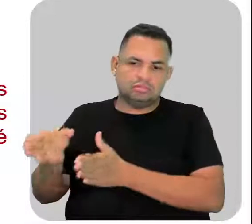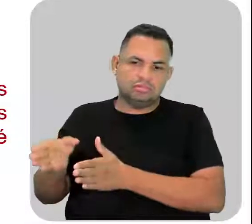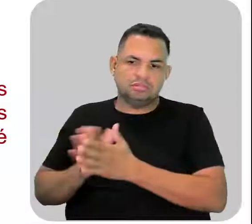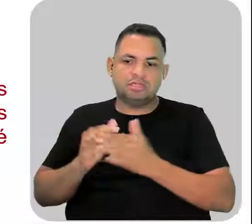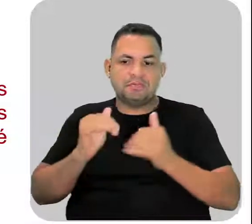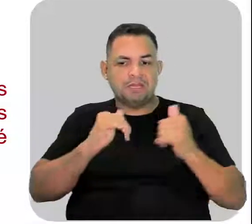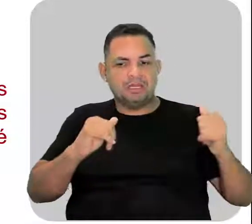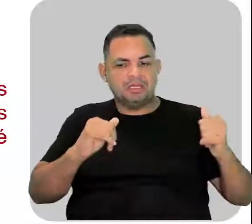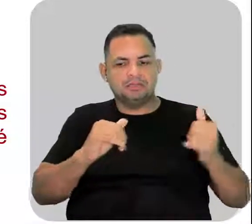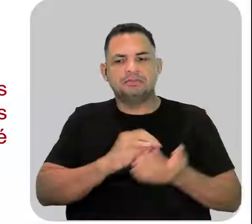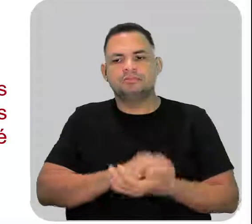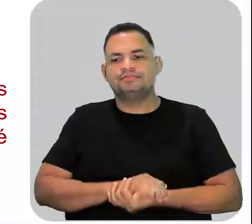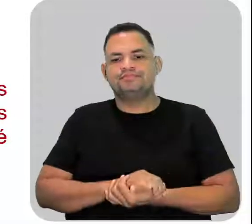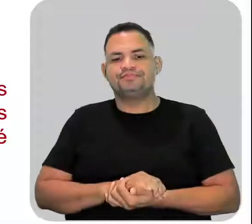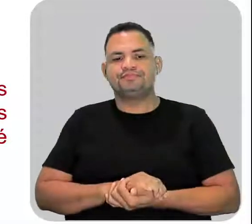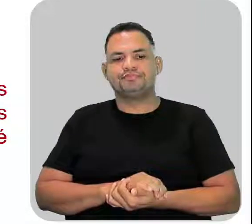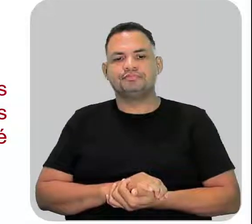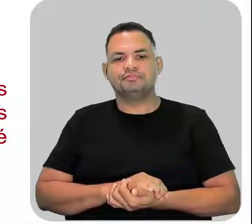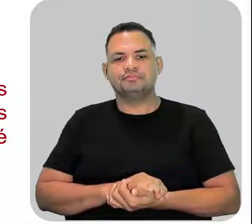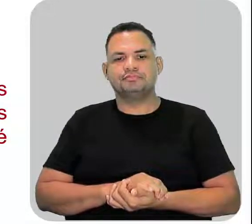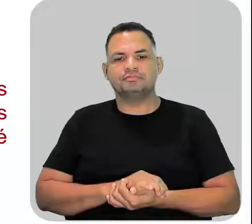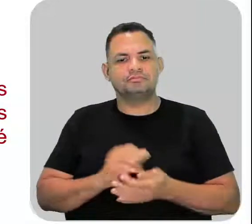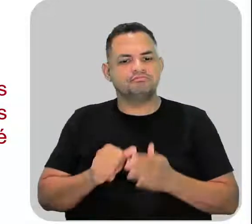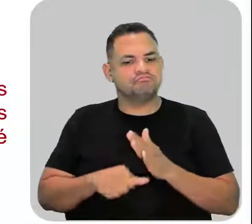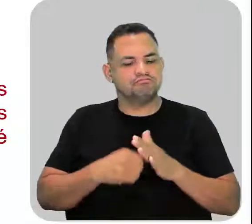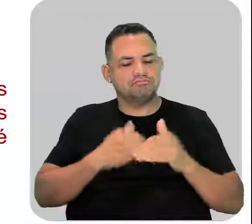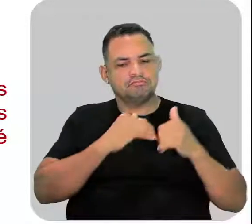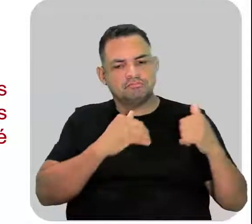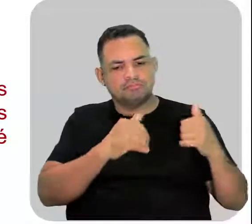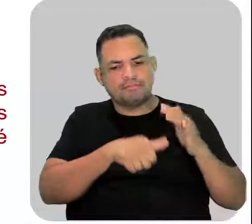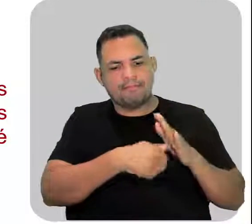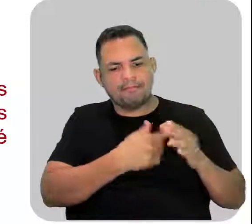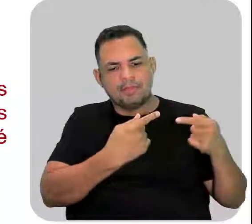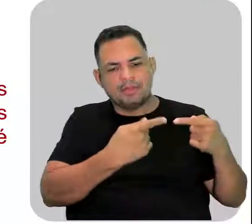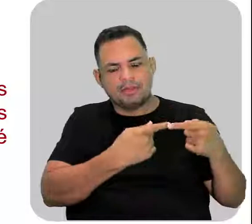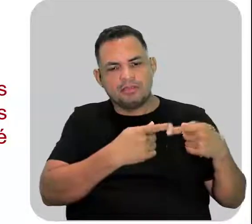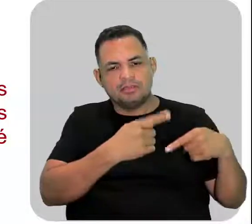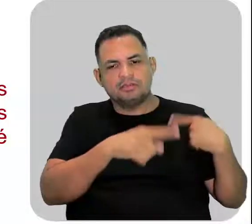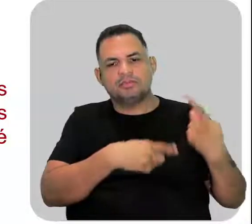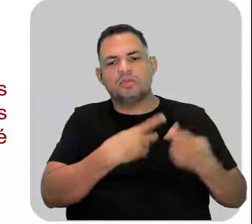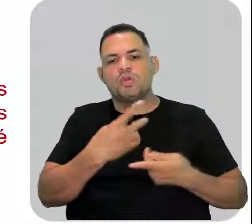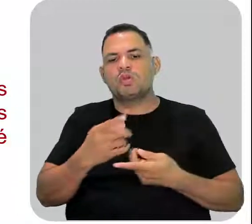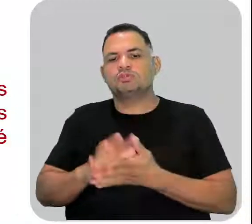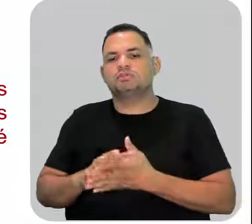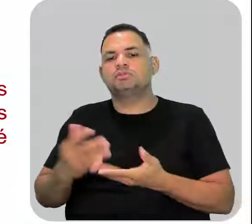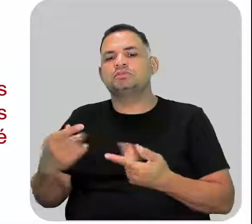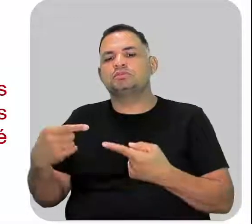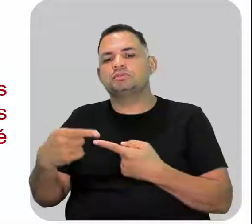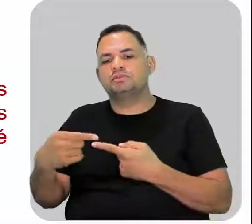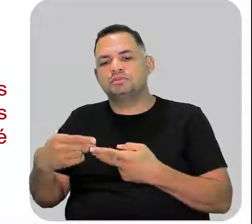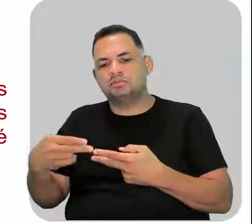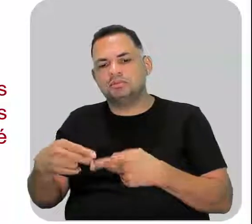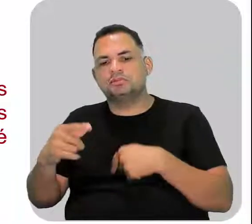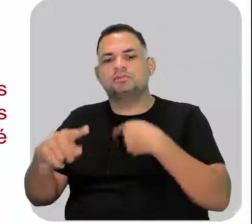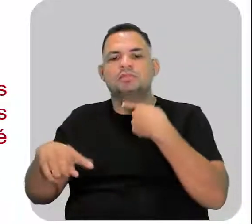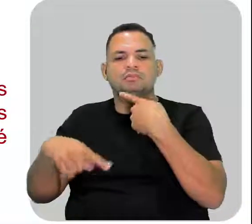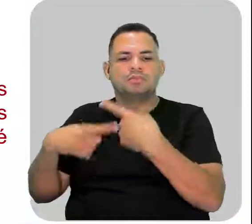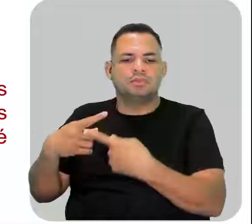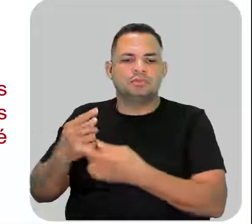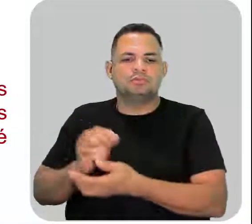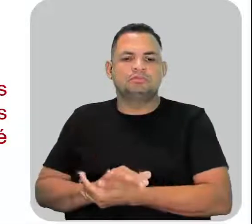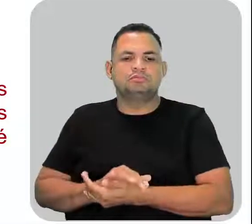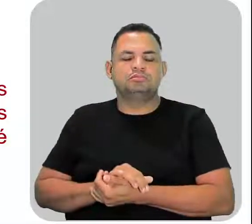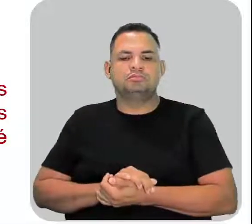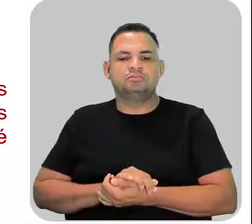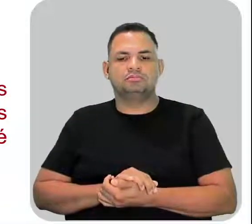gente fez, tá? Rompe a primeira ligação, fica a ligação dupla, rompe a ligação dupla para restar